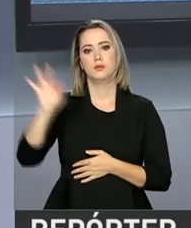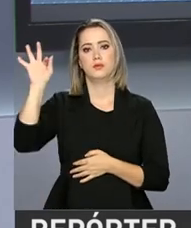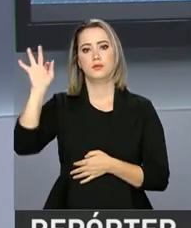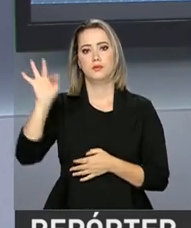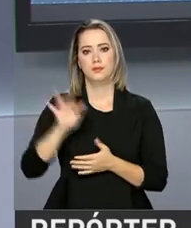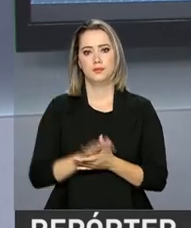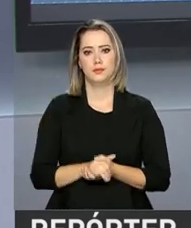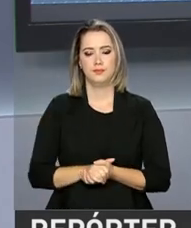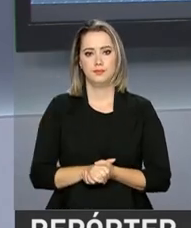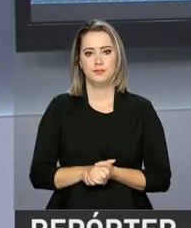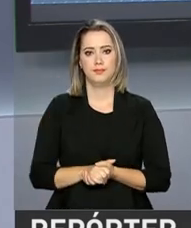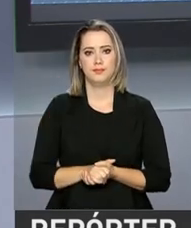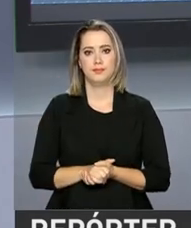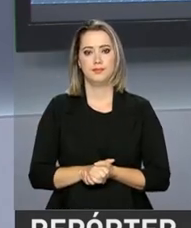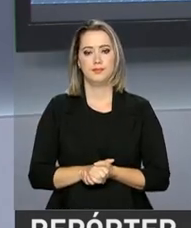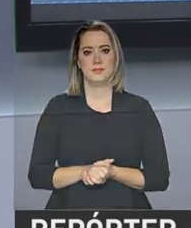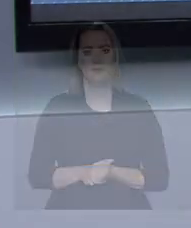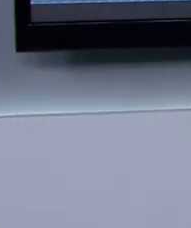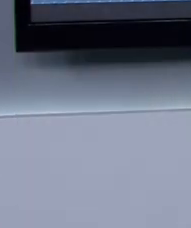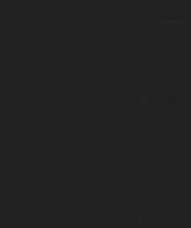tv do governo federal